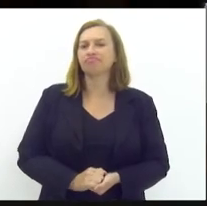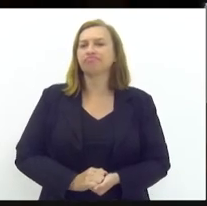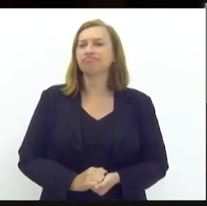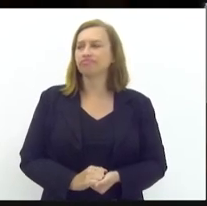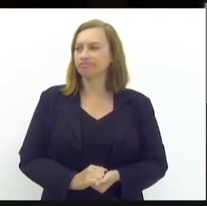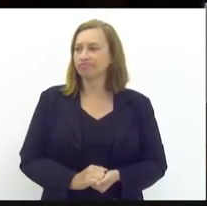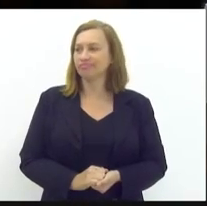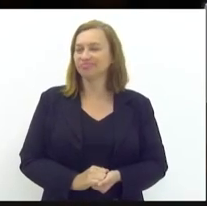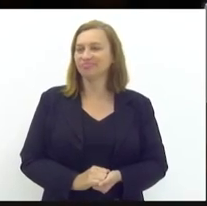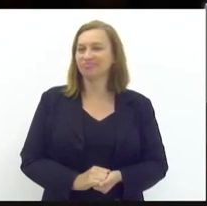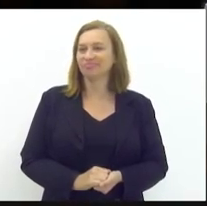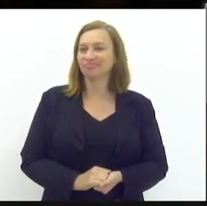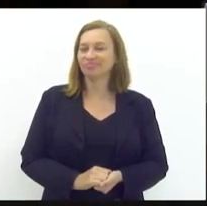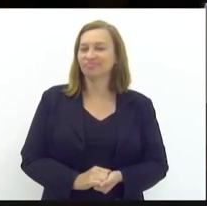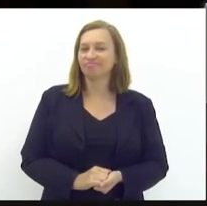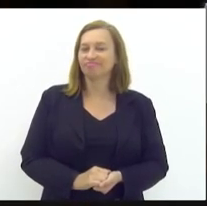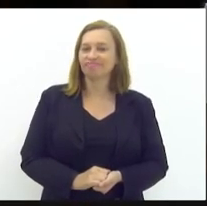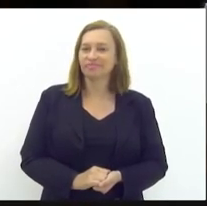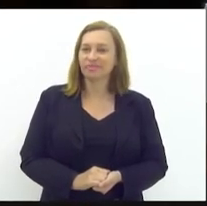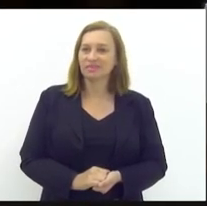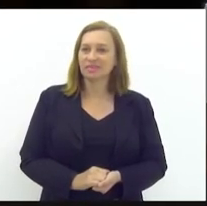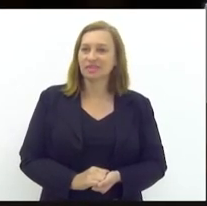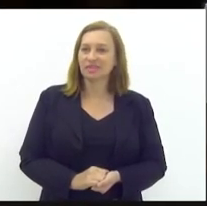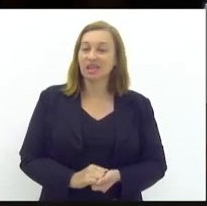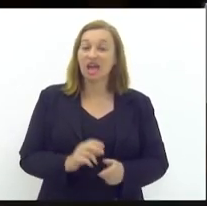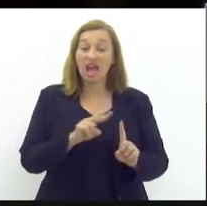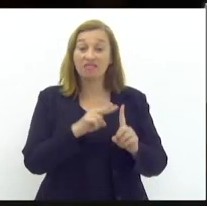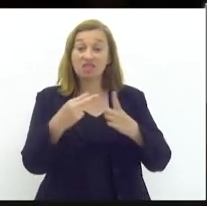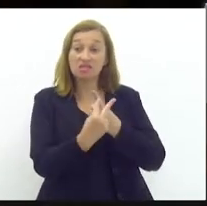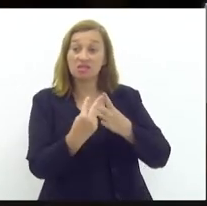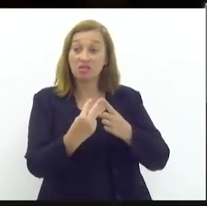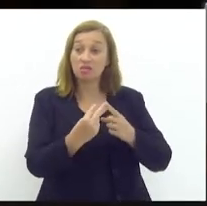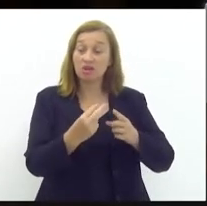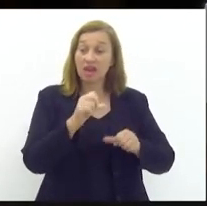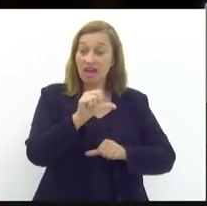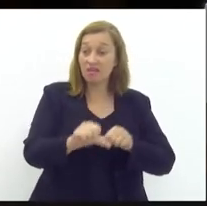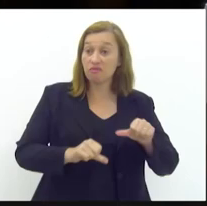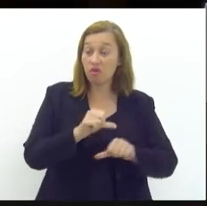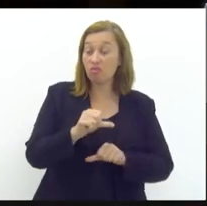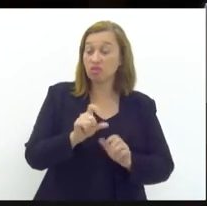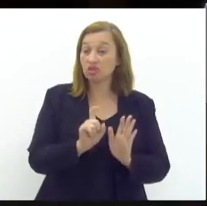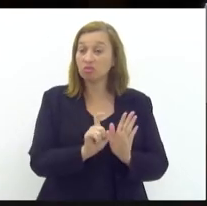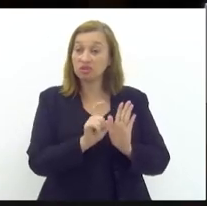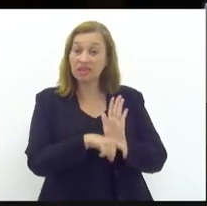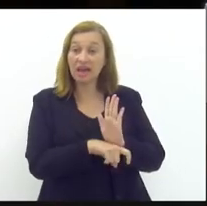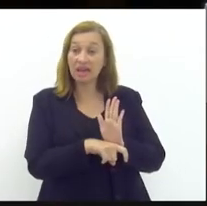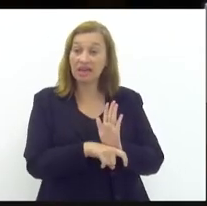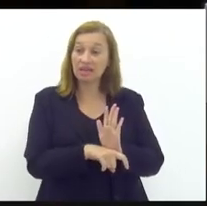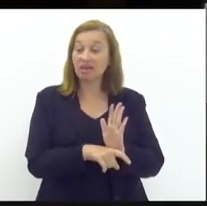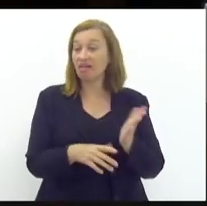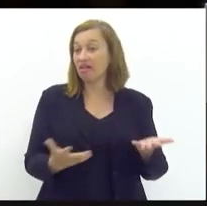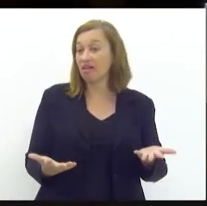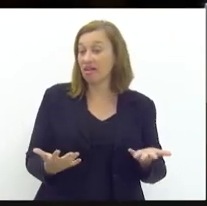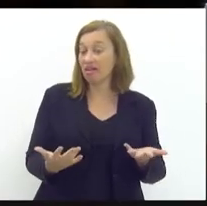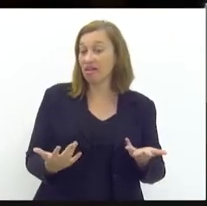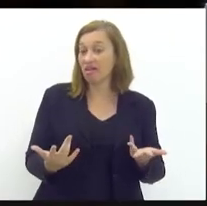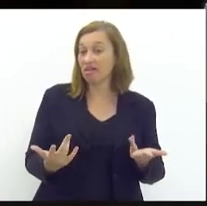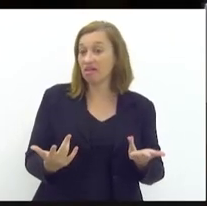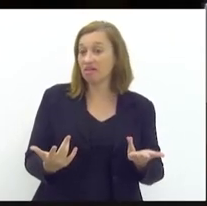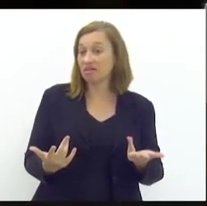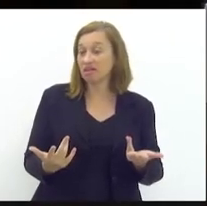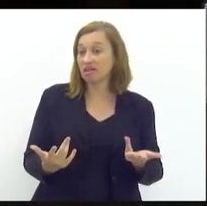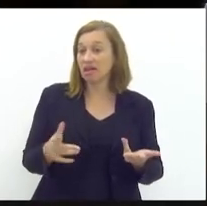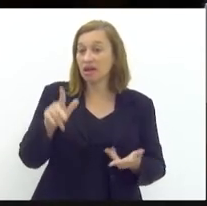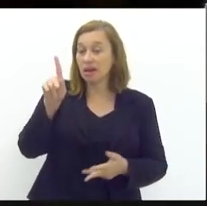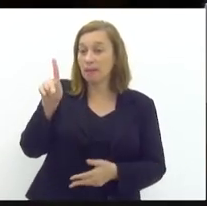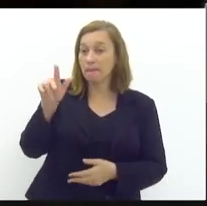de uma ideia que existe né que a reforma tributária é uma certa panaceia né e ficou e é